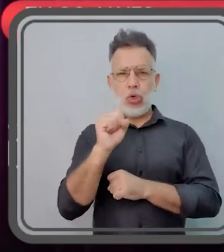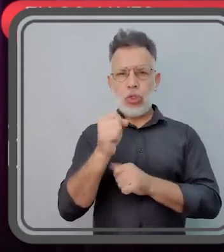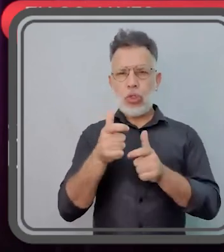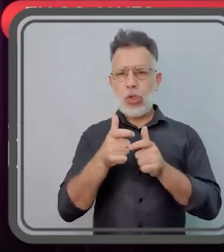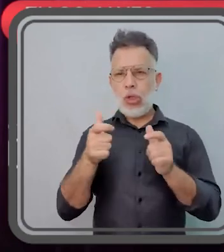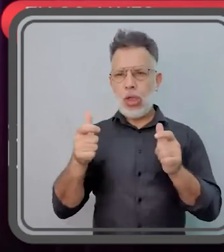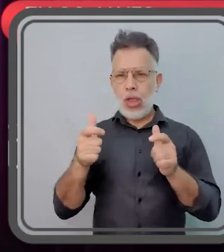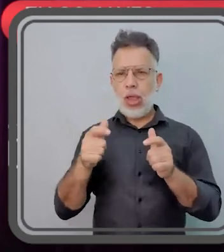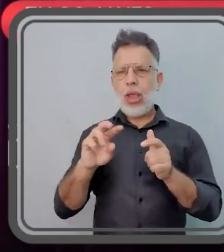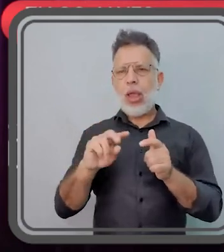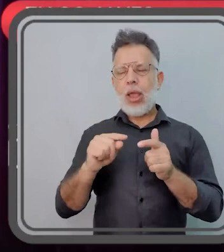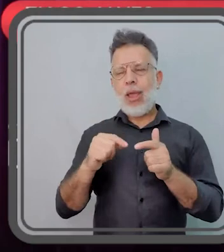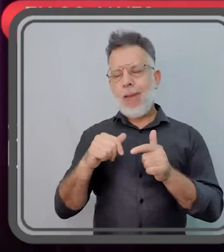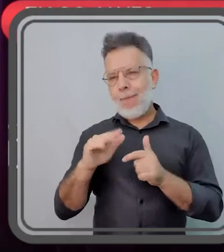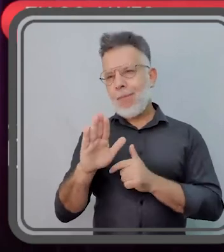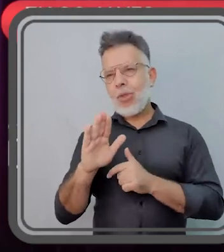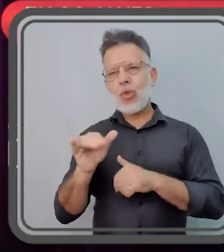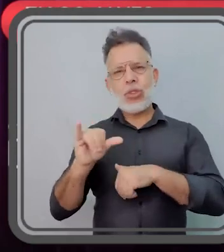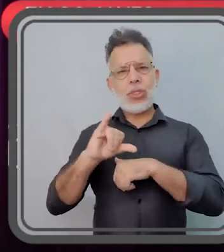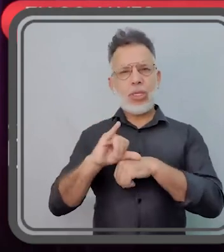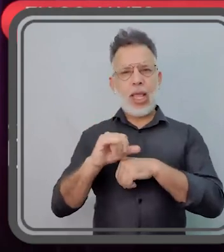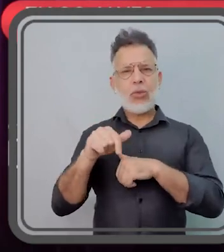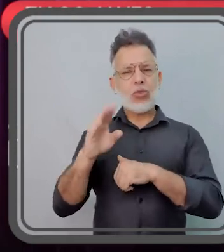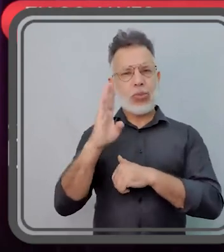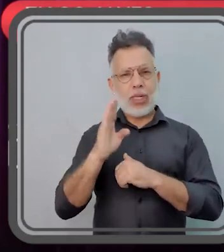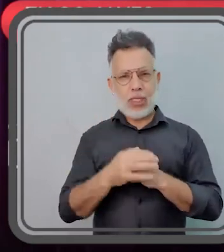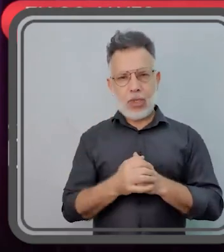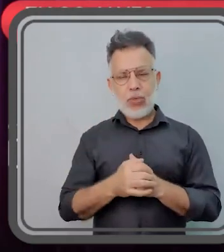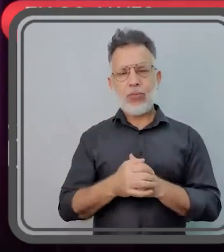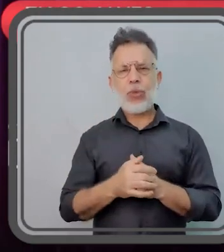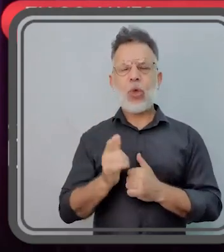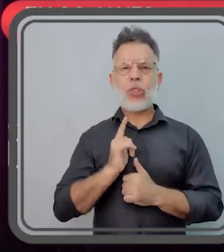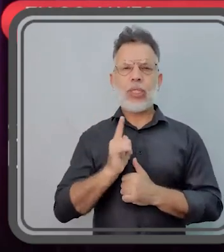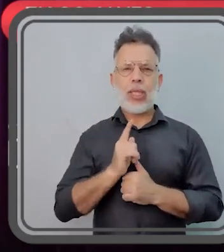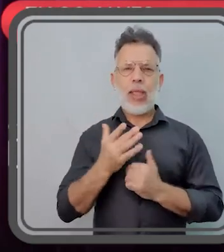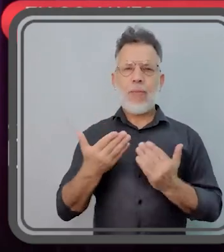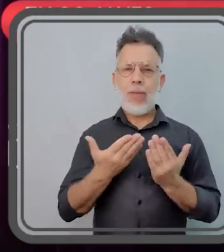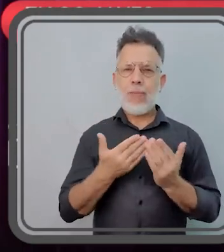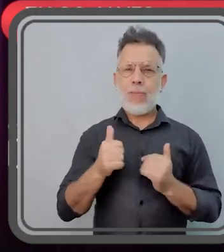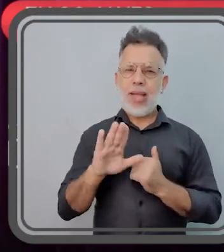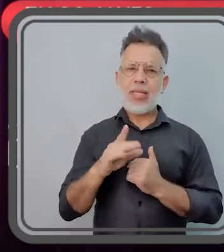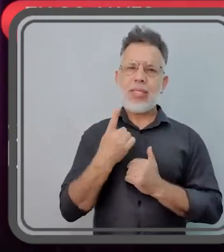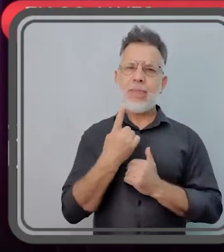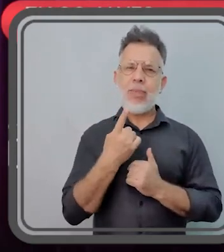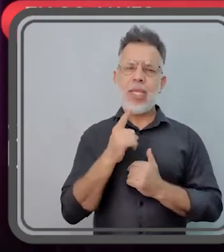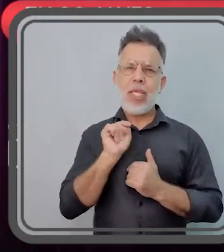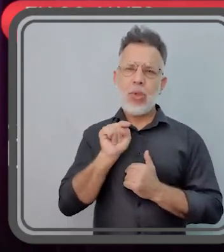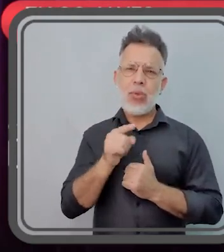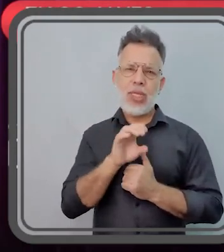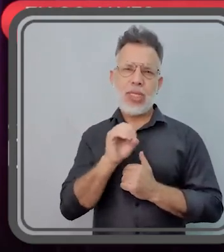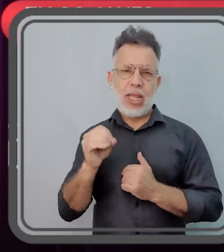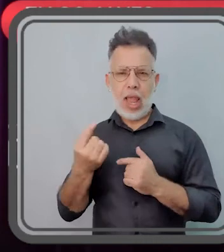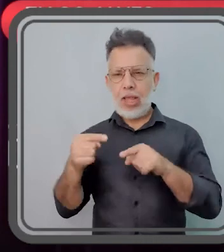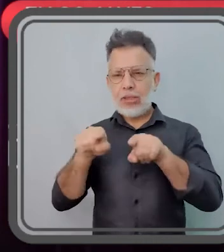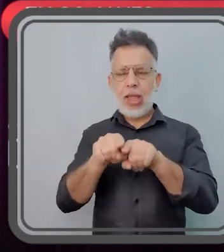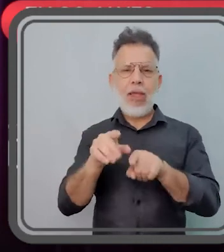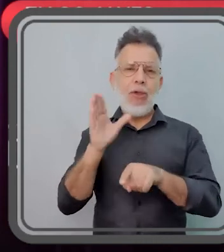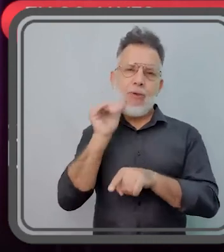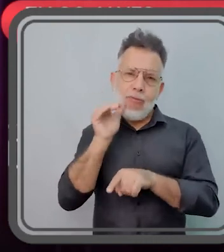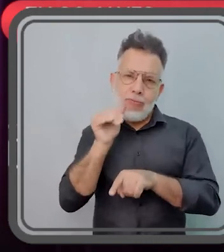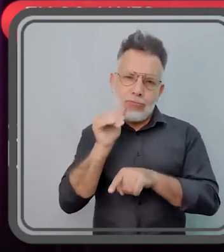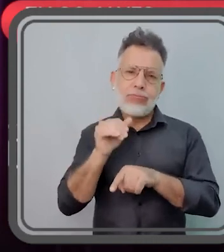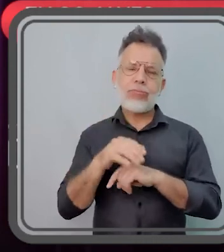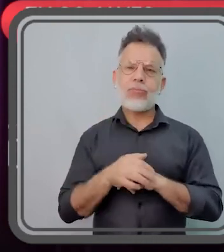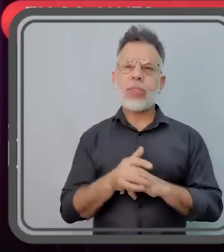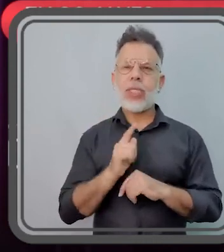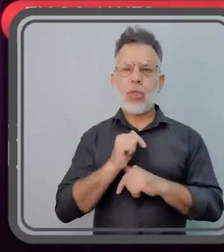Londrina, nosso centro de desenvolvimento no Brasil. E hoje temos mais de 1.100 colaboradores e associados que